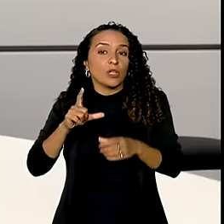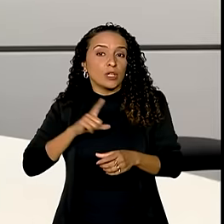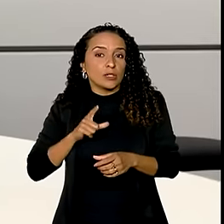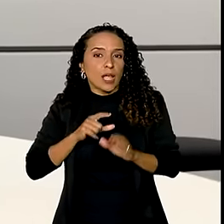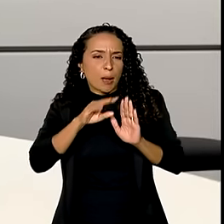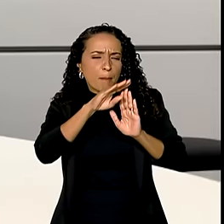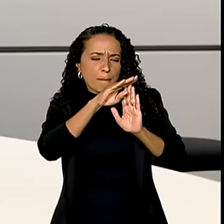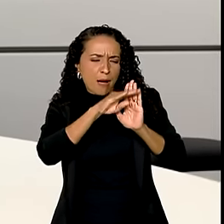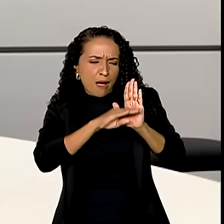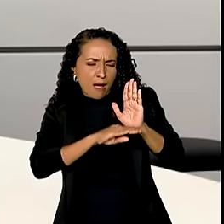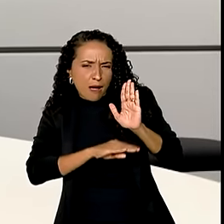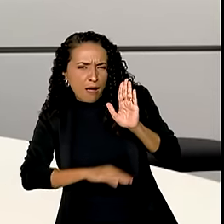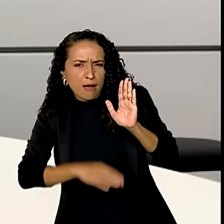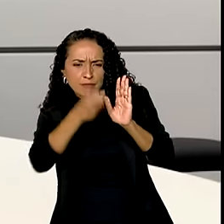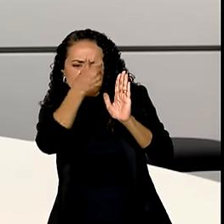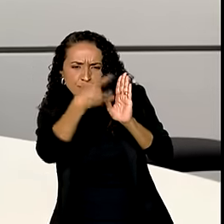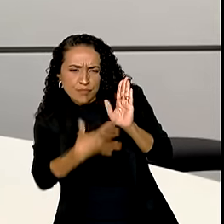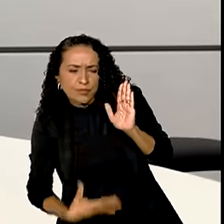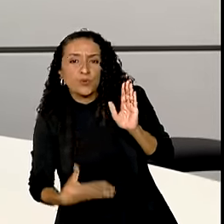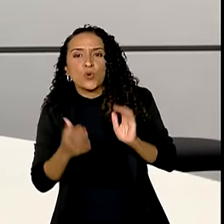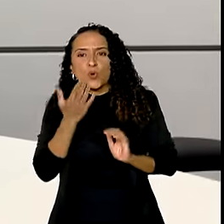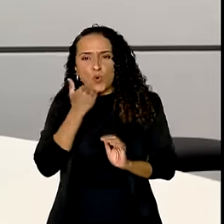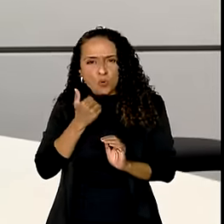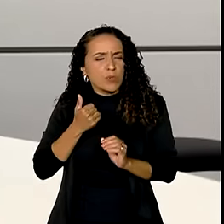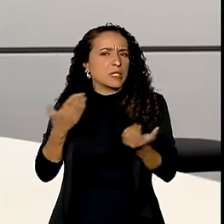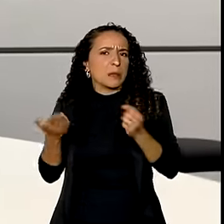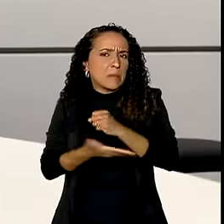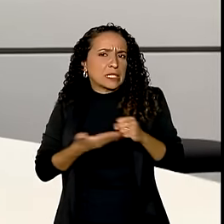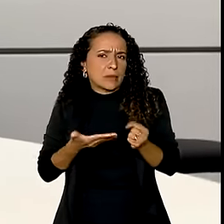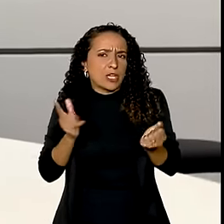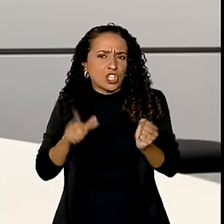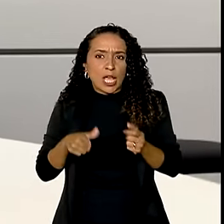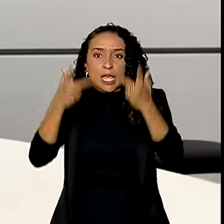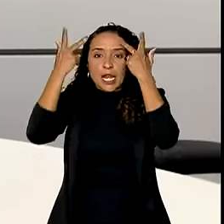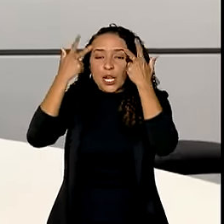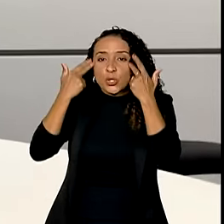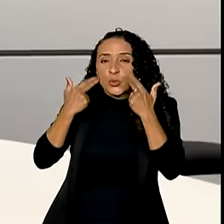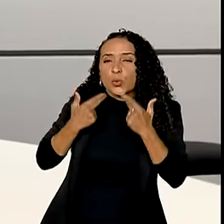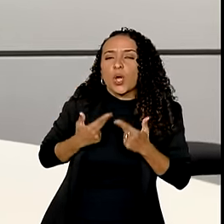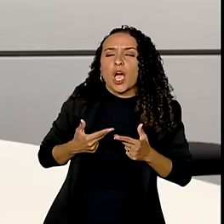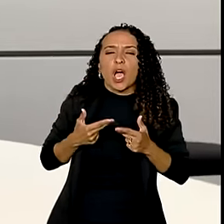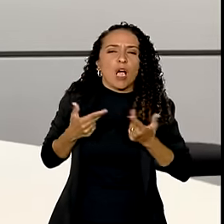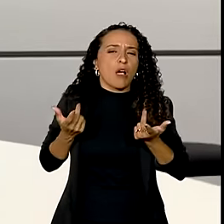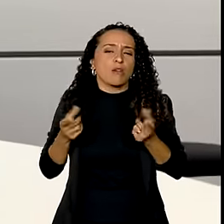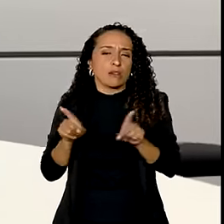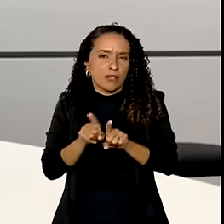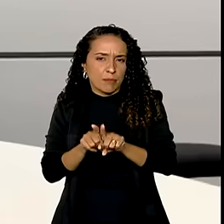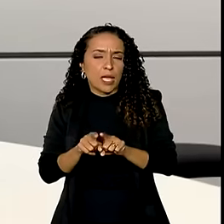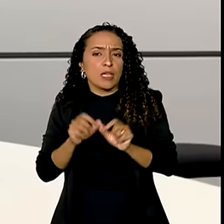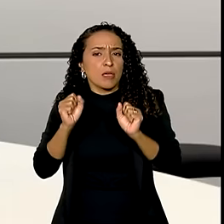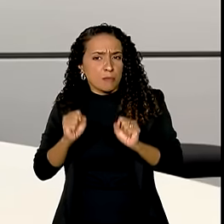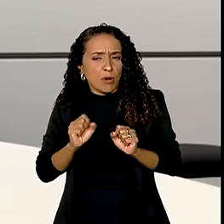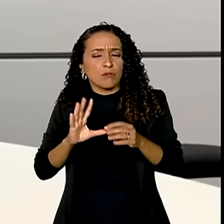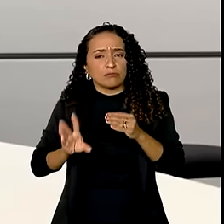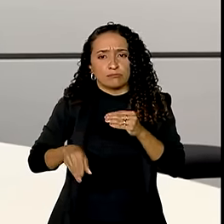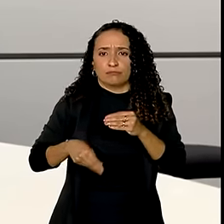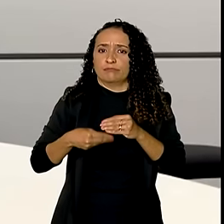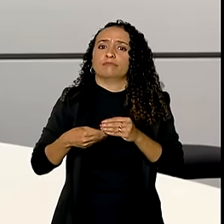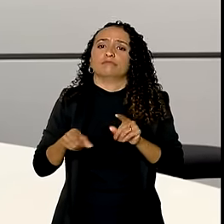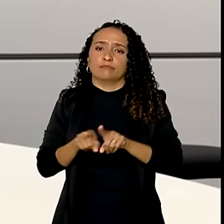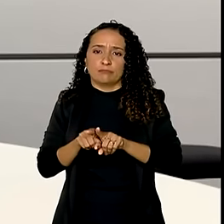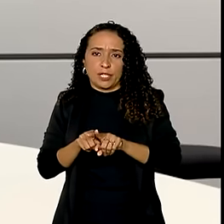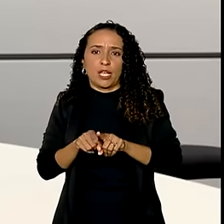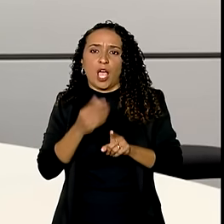um rol exemplificativo de alimentos. Basicamente, alimentos in natura e minimamente processados, que devem compor